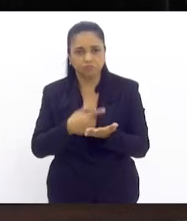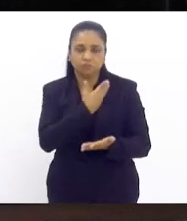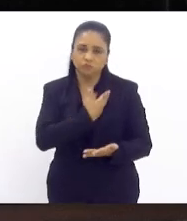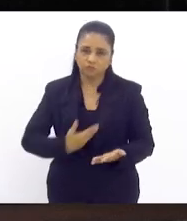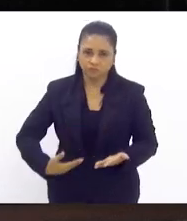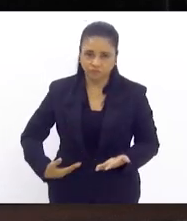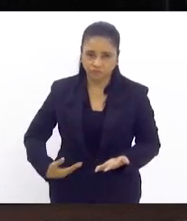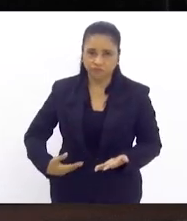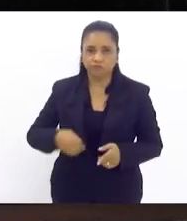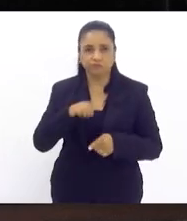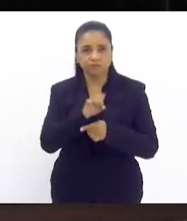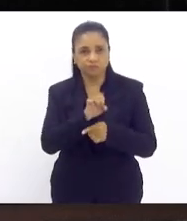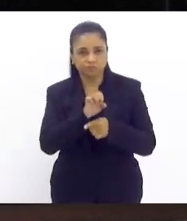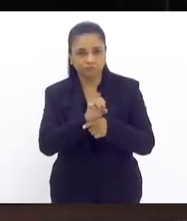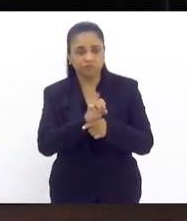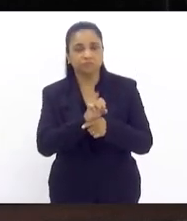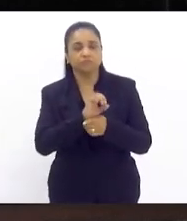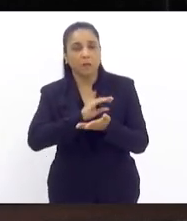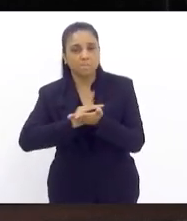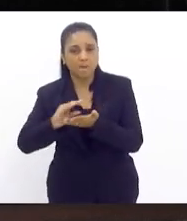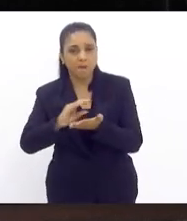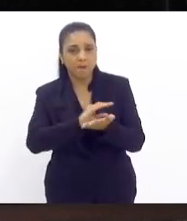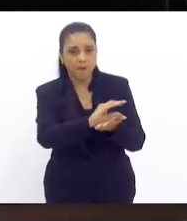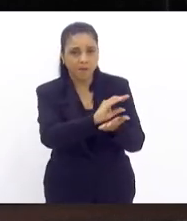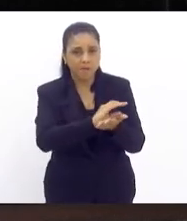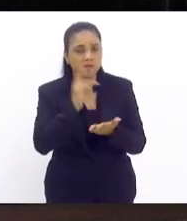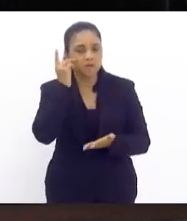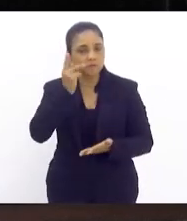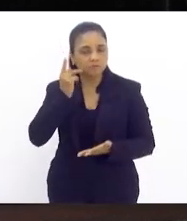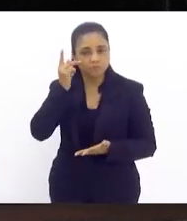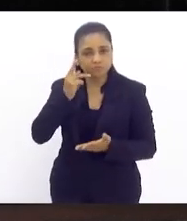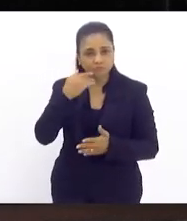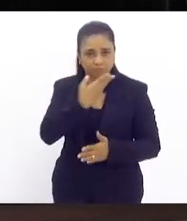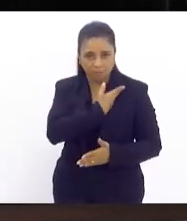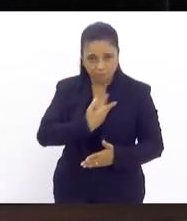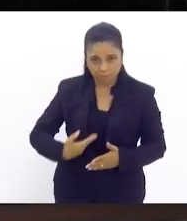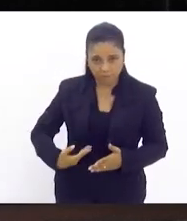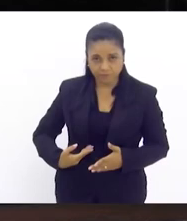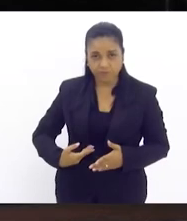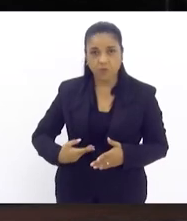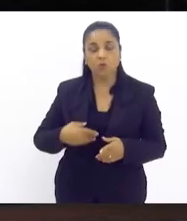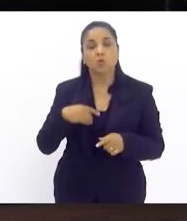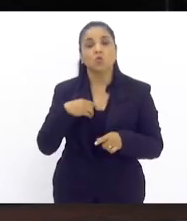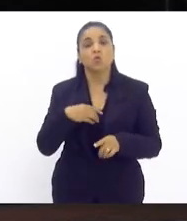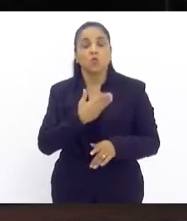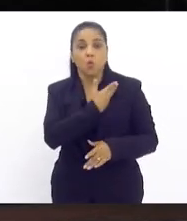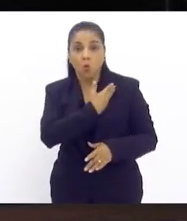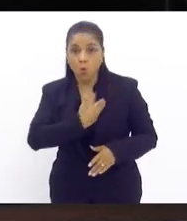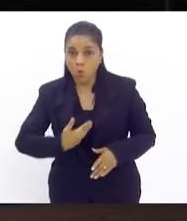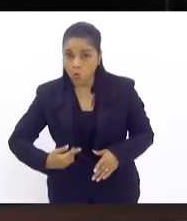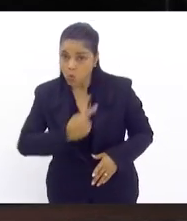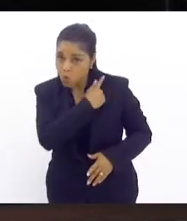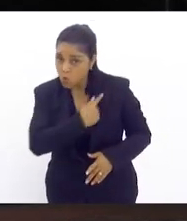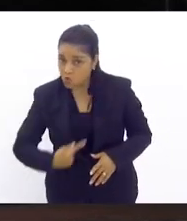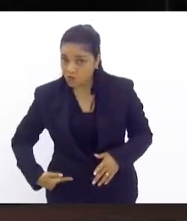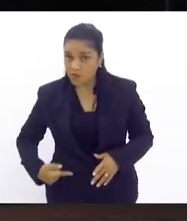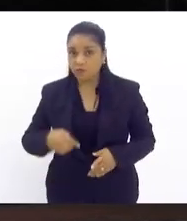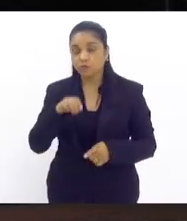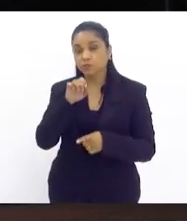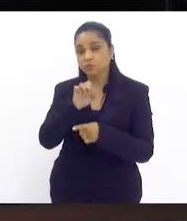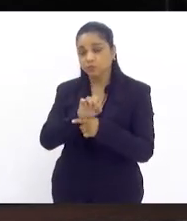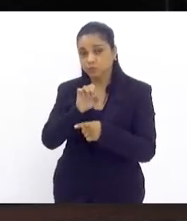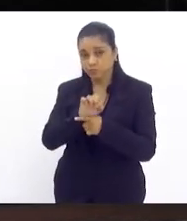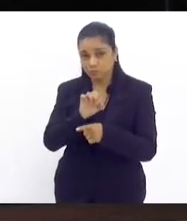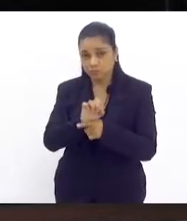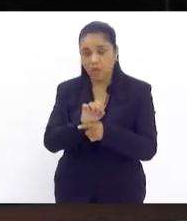das políticas públicas, reconheço que o governo do Estado fez gestos de valorização do